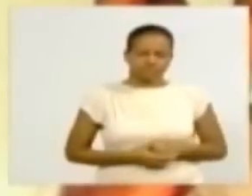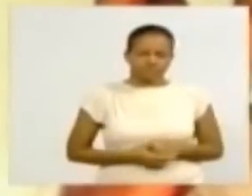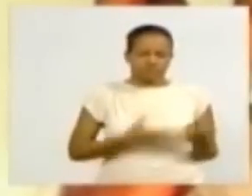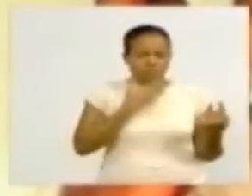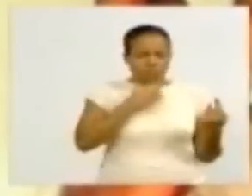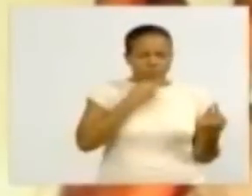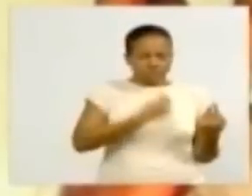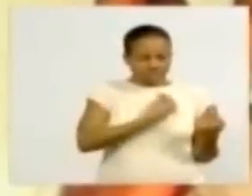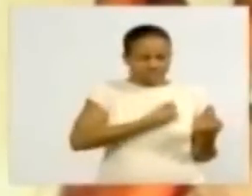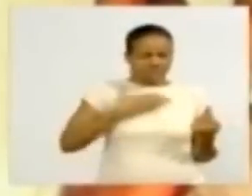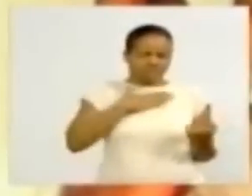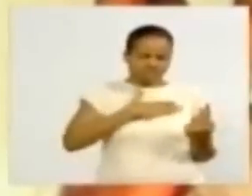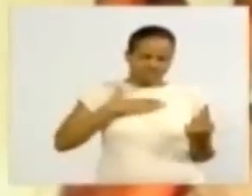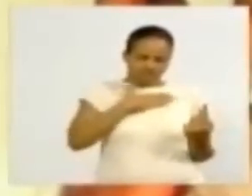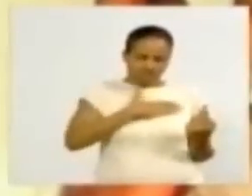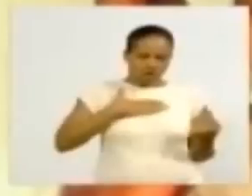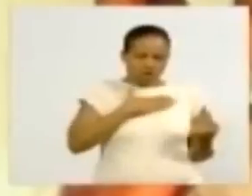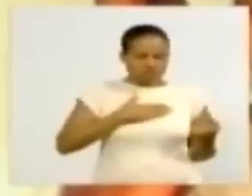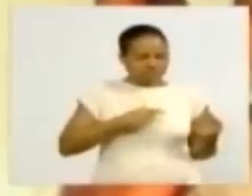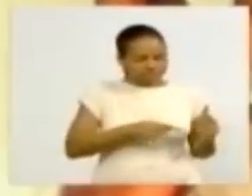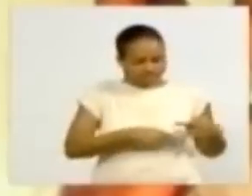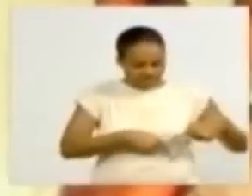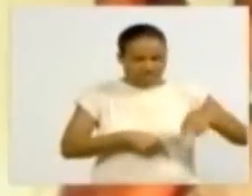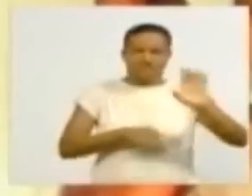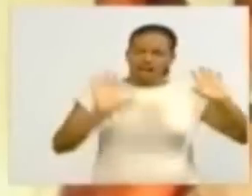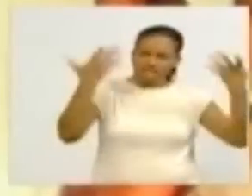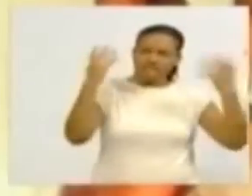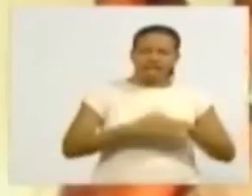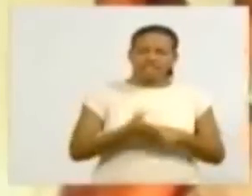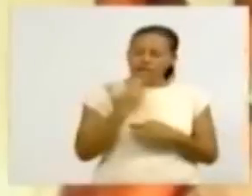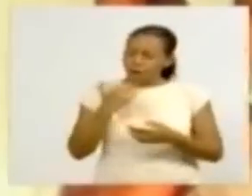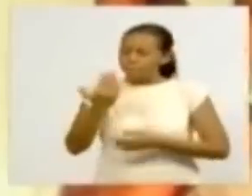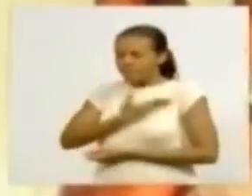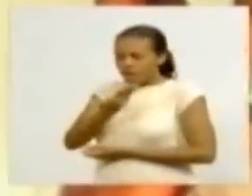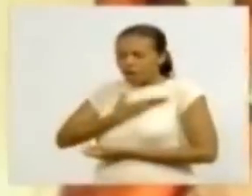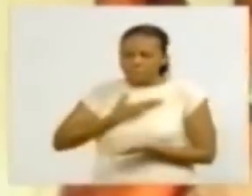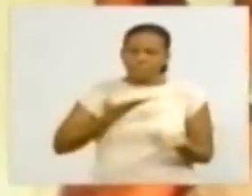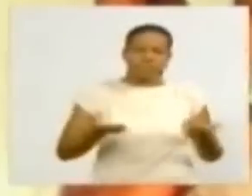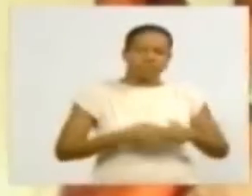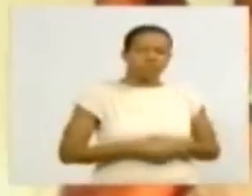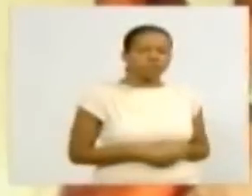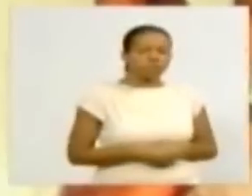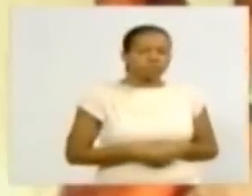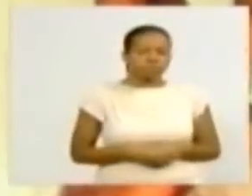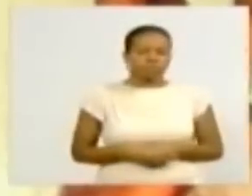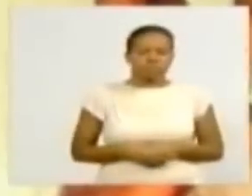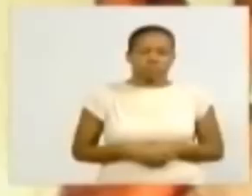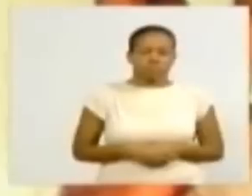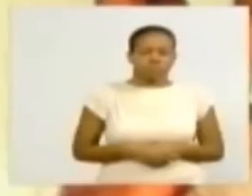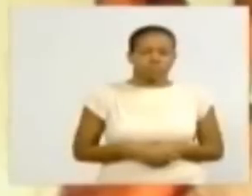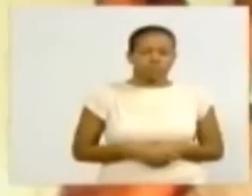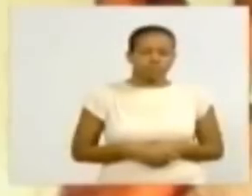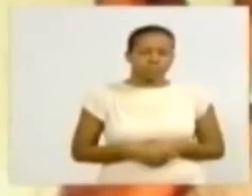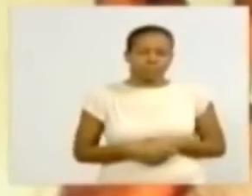Gosta tanto da vida que é mostrado indo a festas, almoçando com os amigos, conversando fiado no final de tarde.